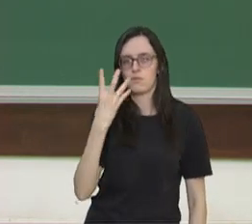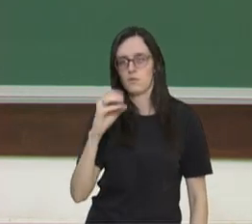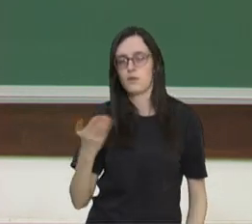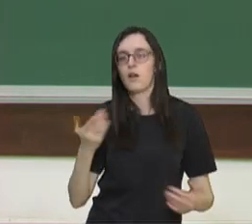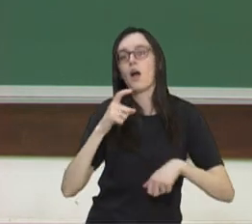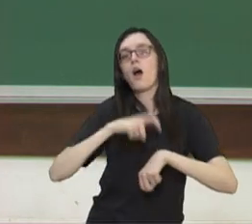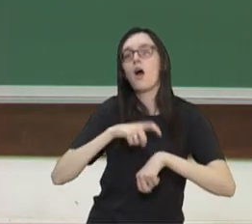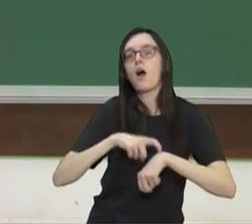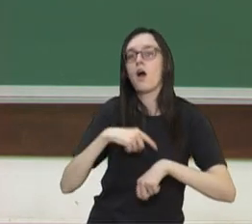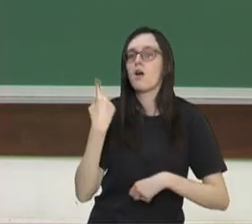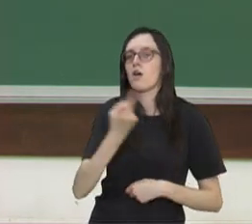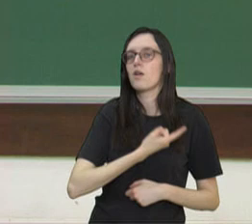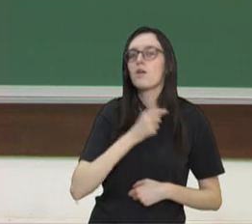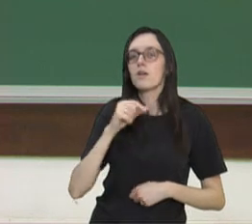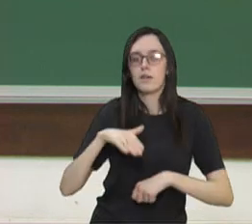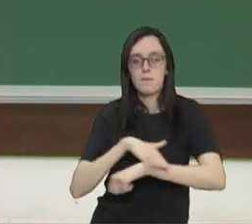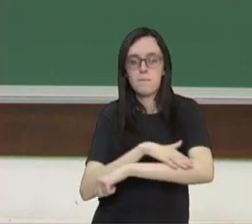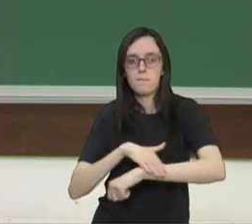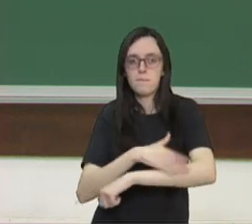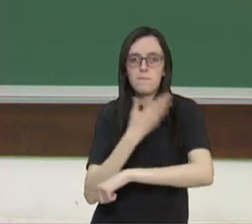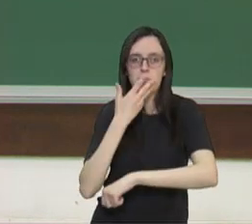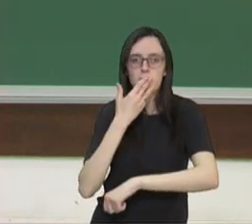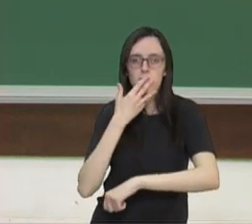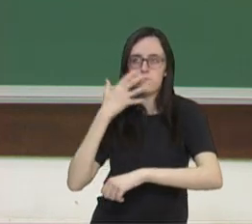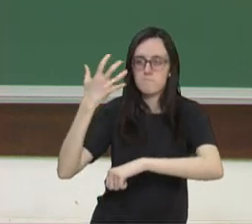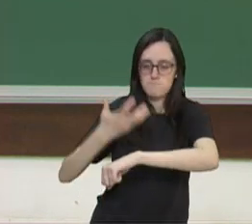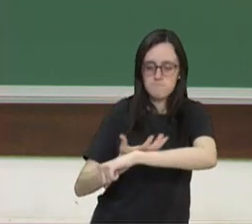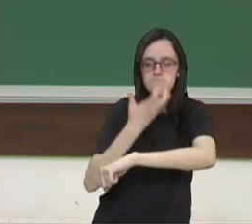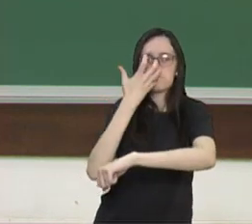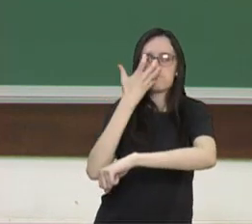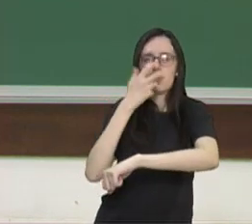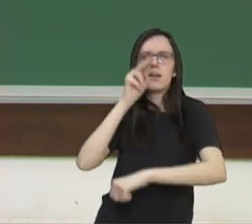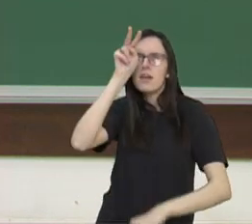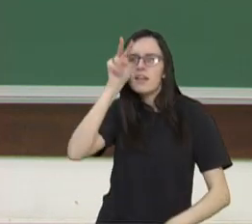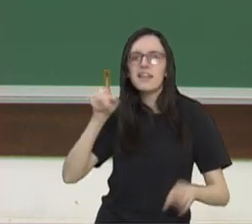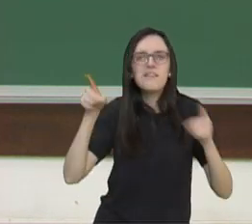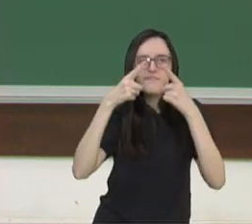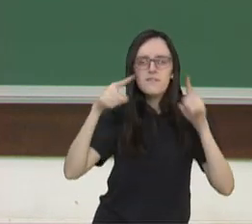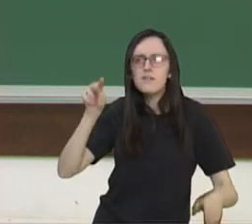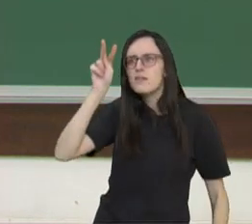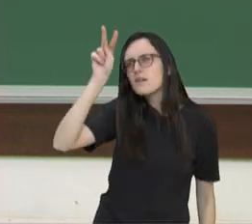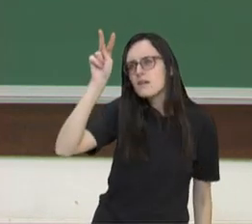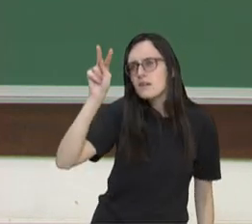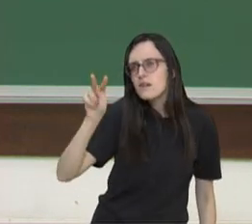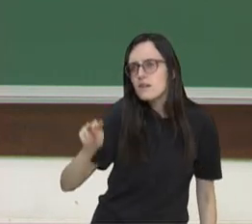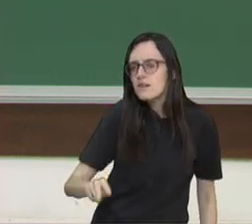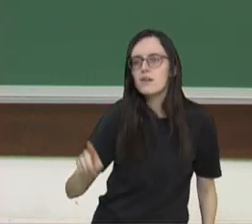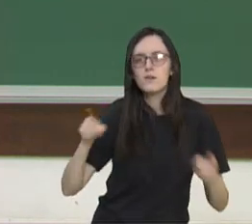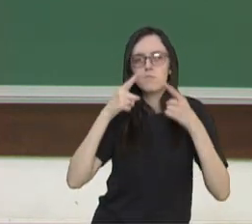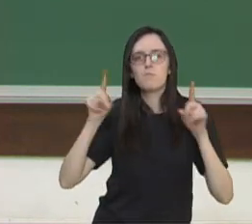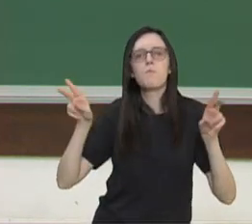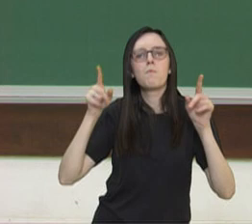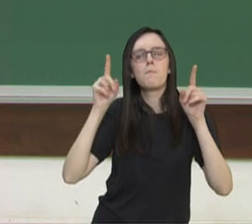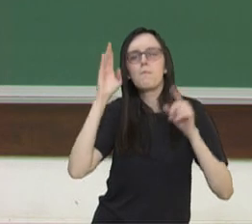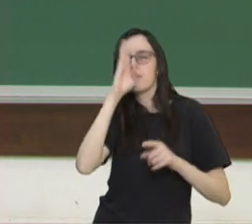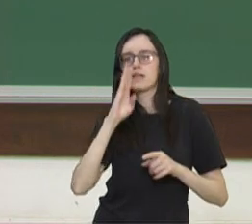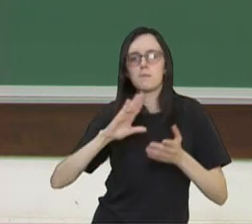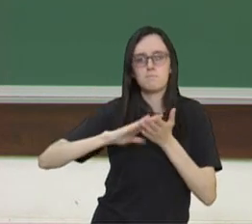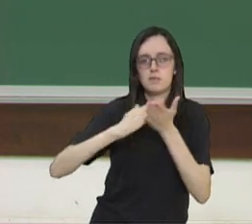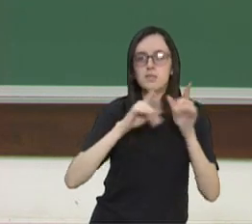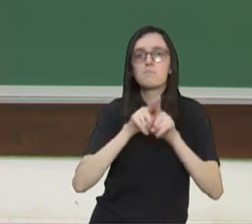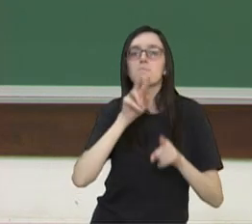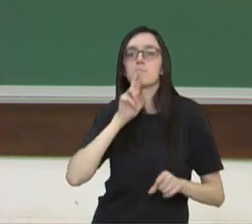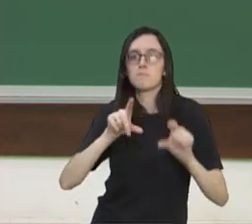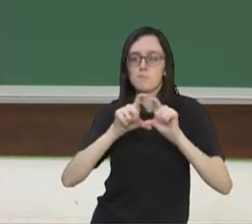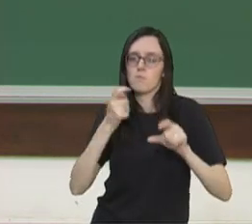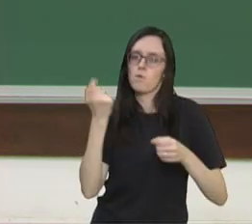Chegou a hora dessa gente bronzeada mostrar seu valor. Leia essa letra de música da música Brasil Pandeiro e responda a questão aí embaixo